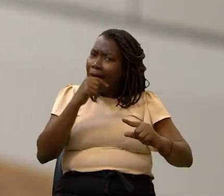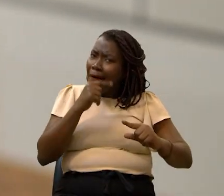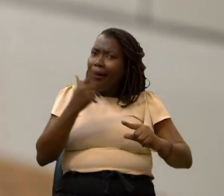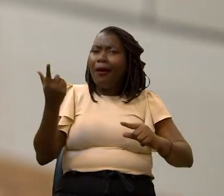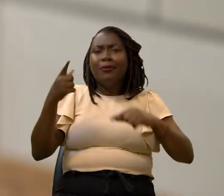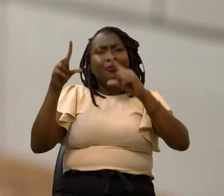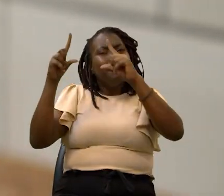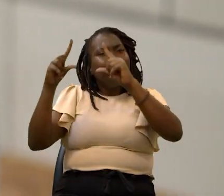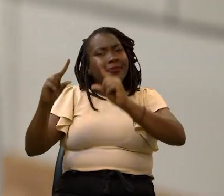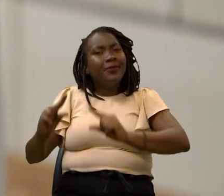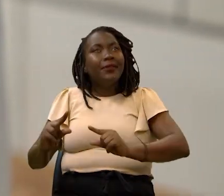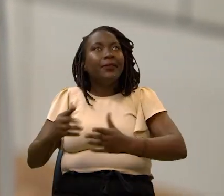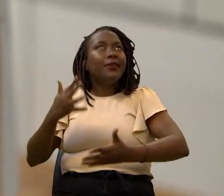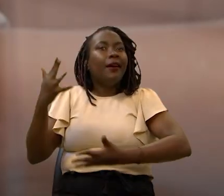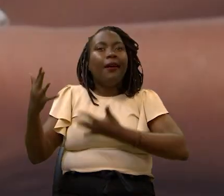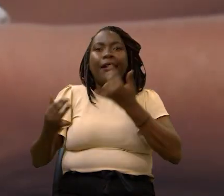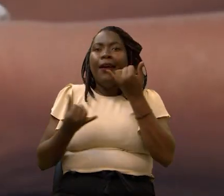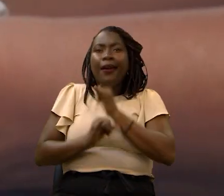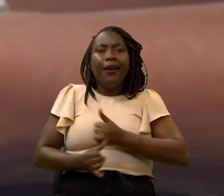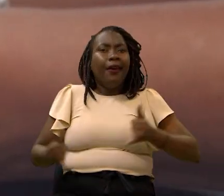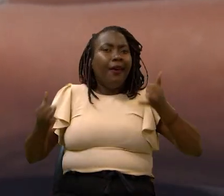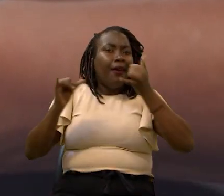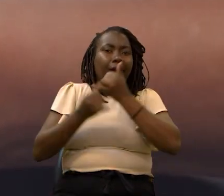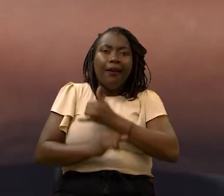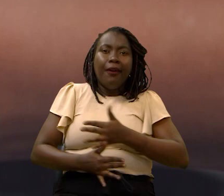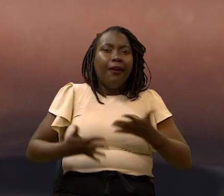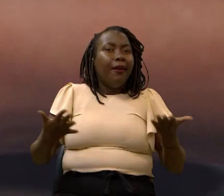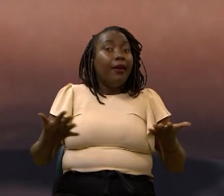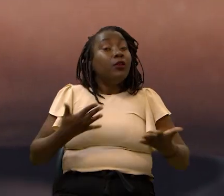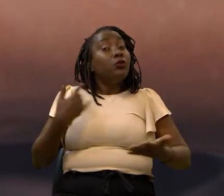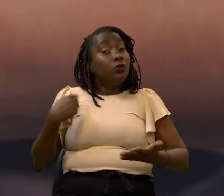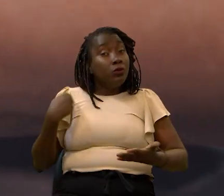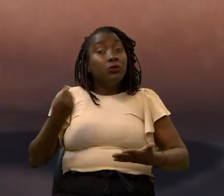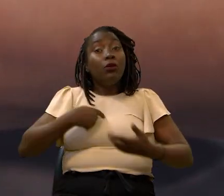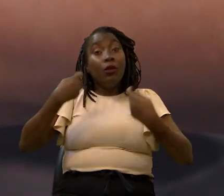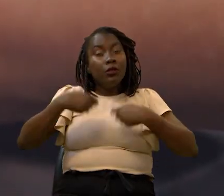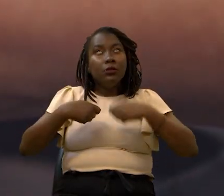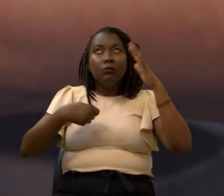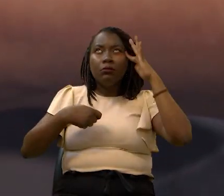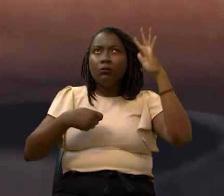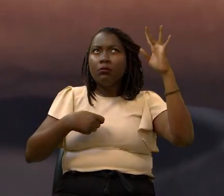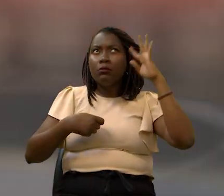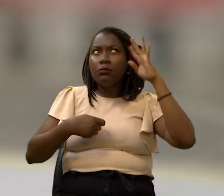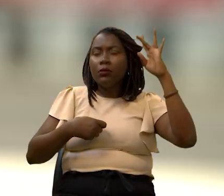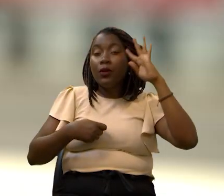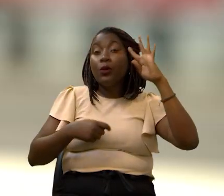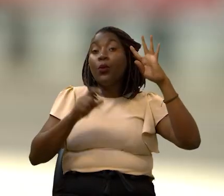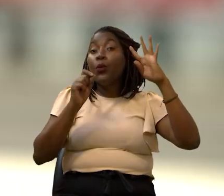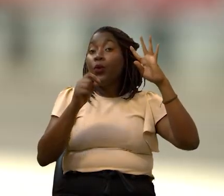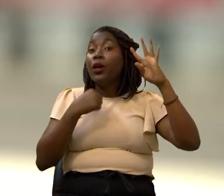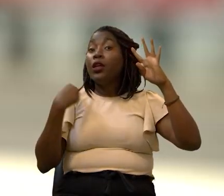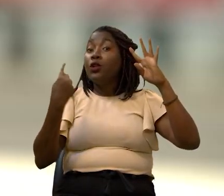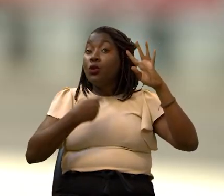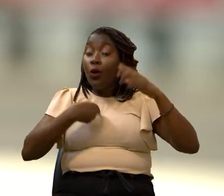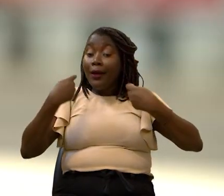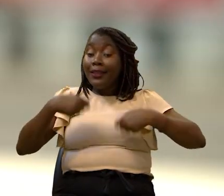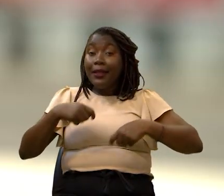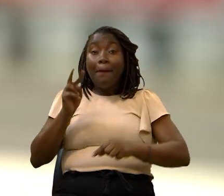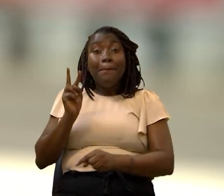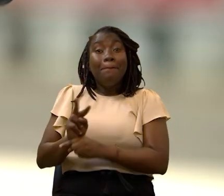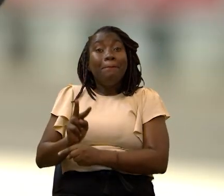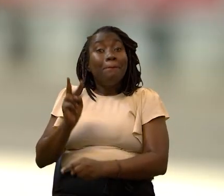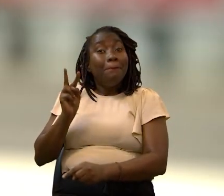uma quantidade menor de energia. Nós precisamos pensar que nós temos